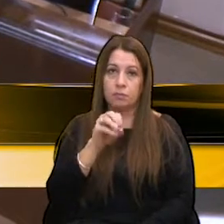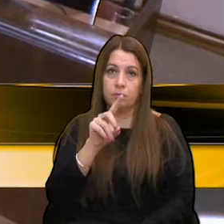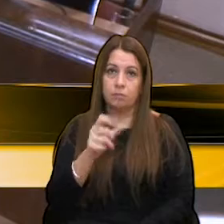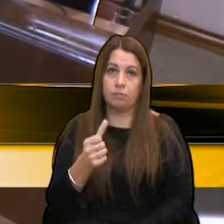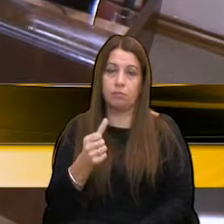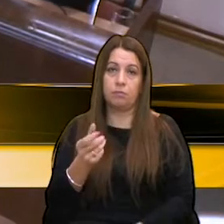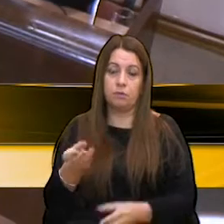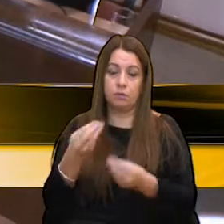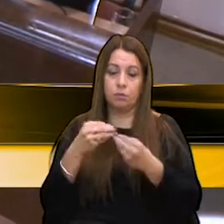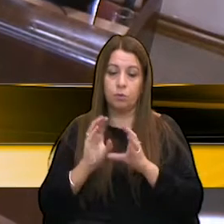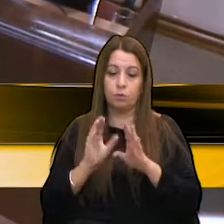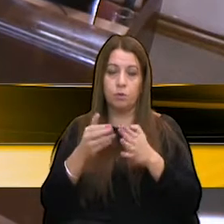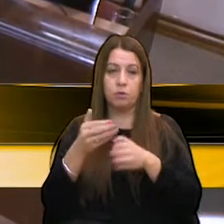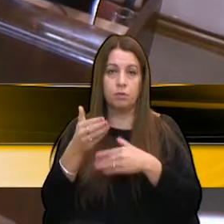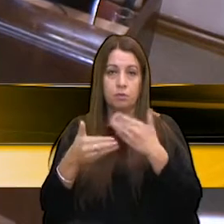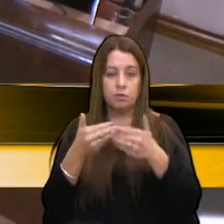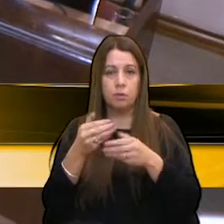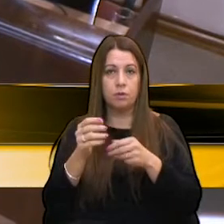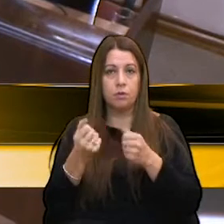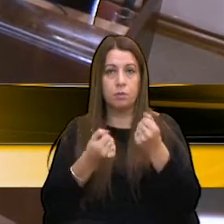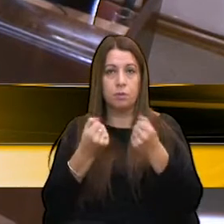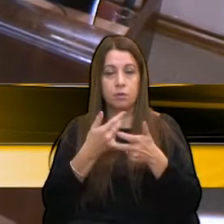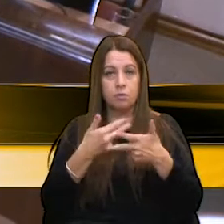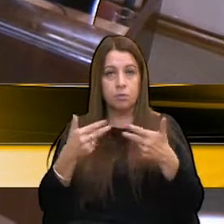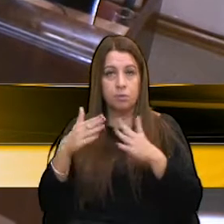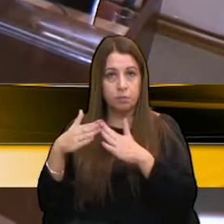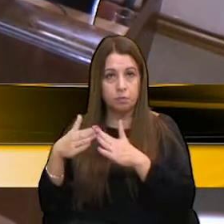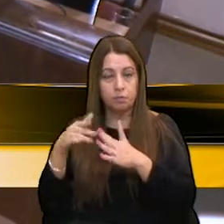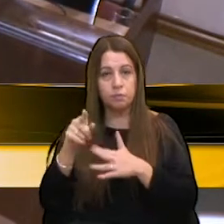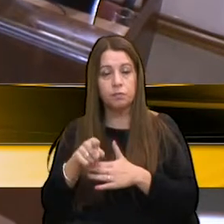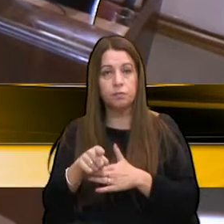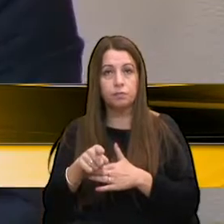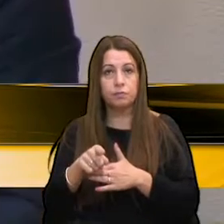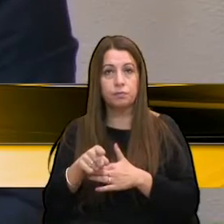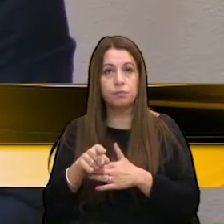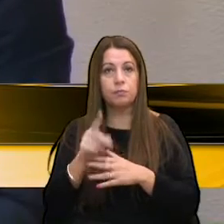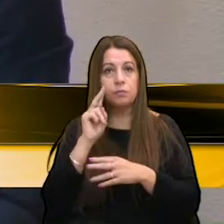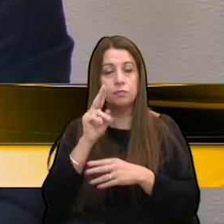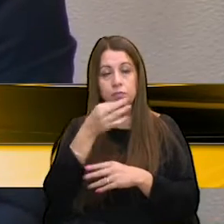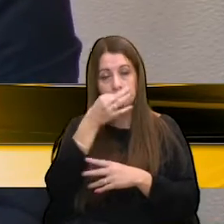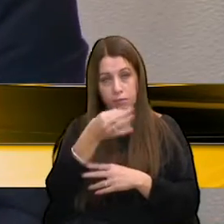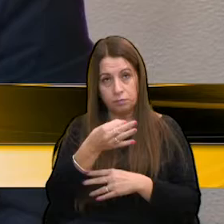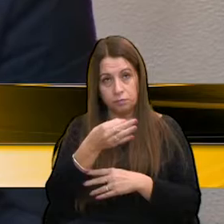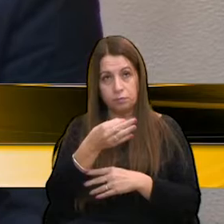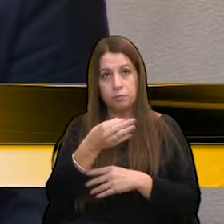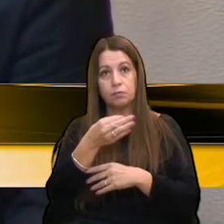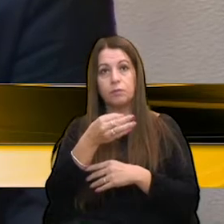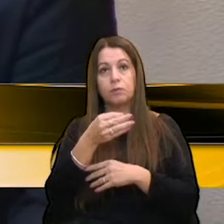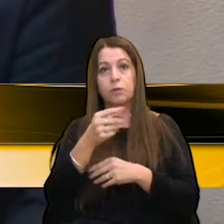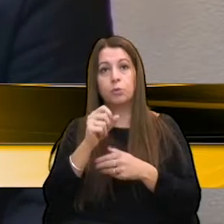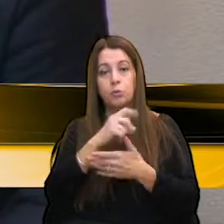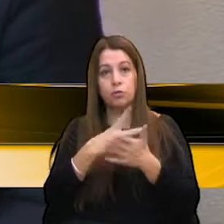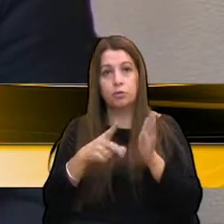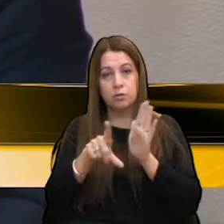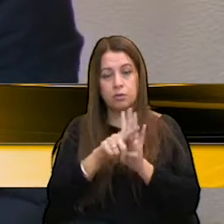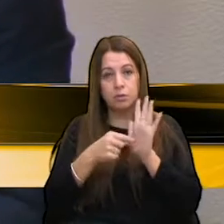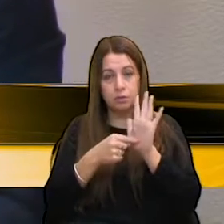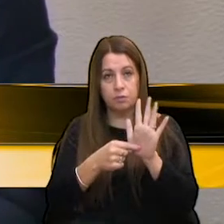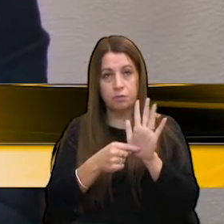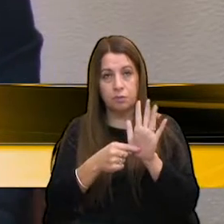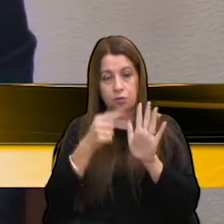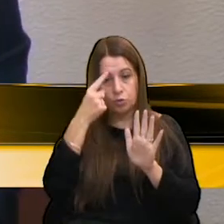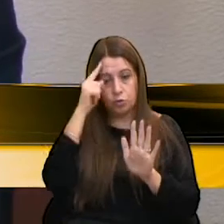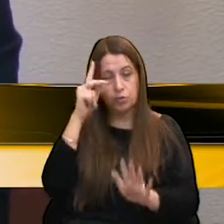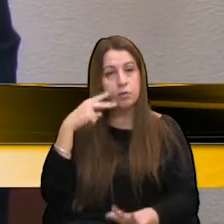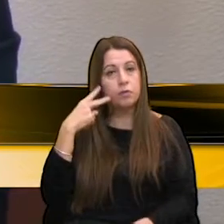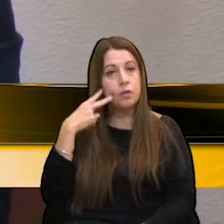188/2016. Recebe esta Comissão de Desenvolvimento Urbano, Transporte e Habitação para analisar e emitir parecer o projeto de lei acima apontado, de